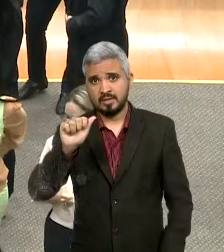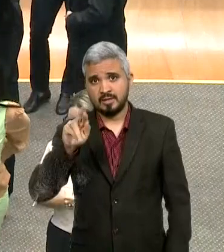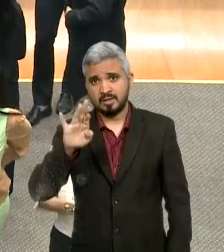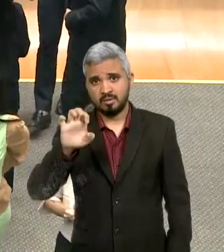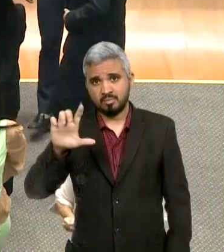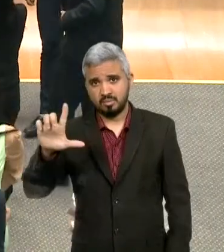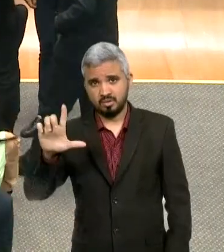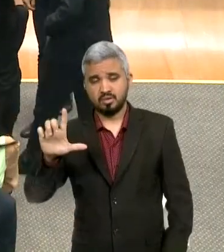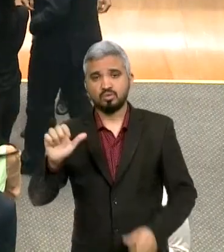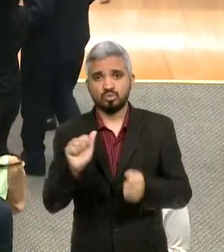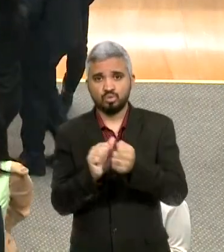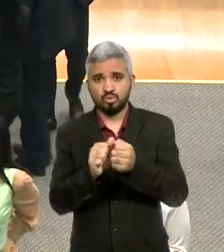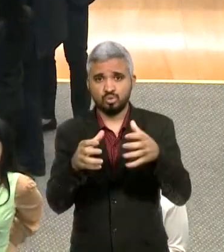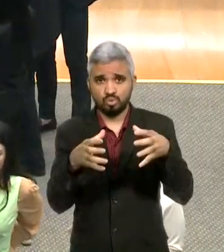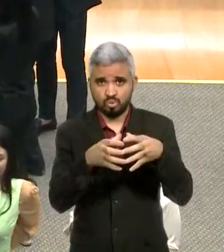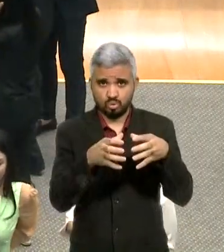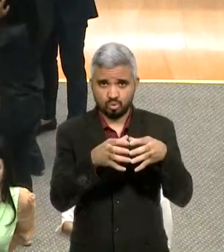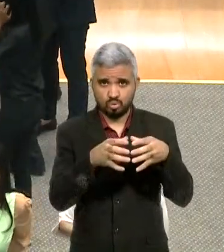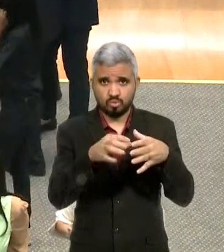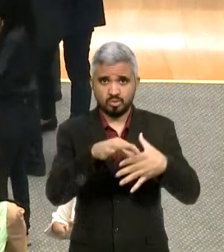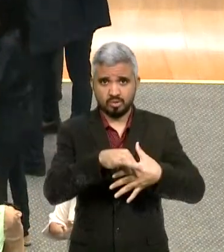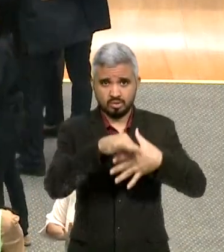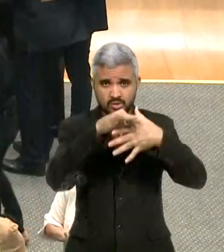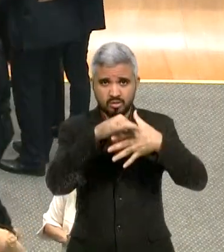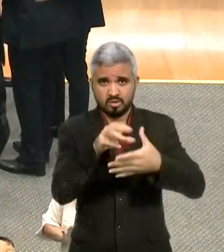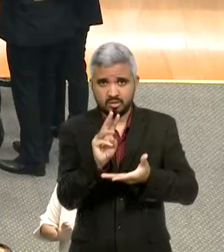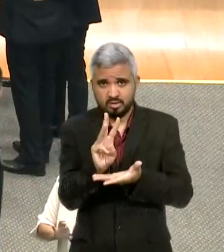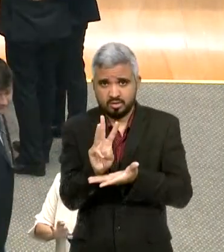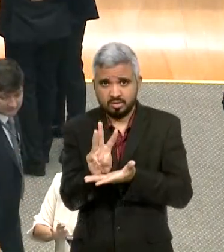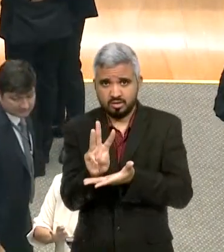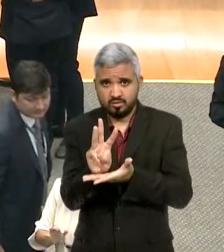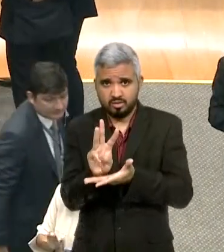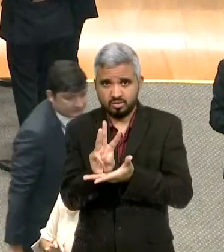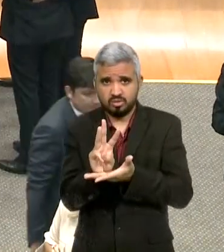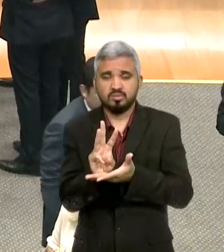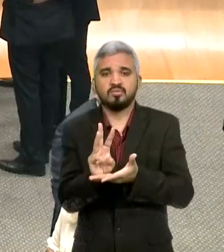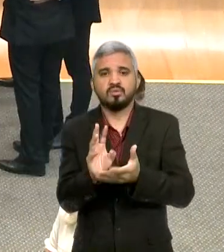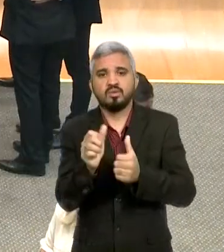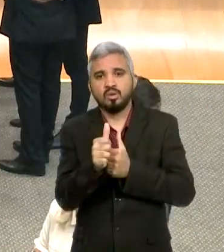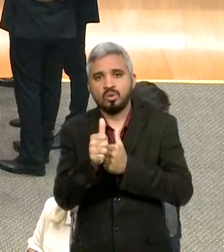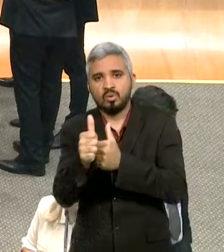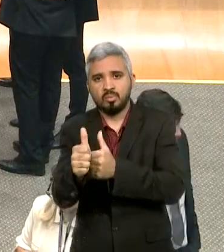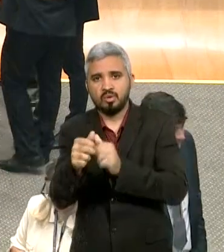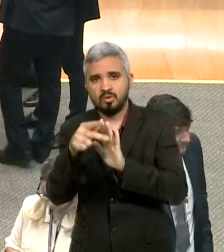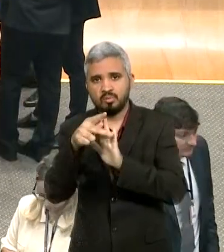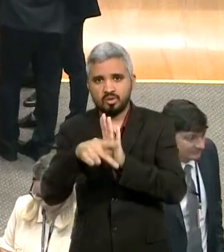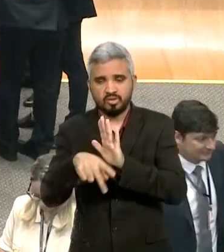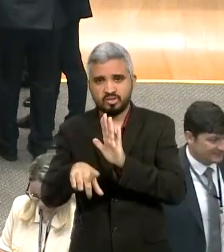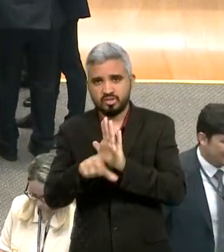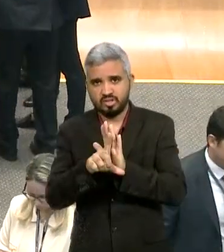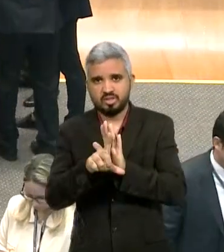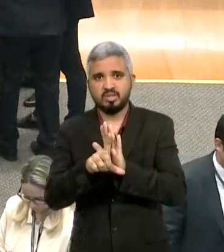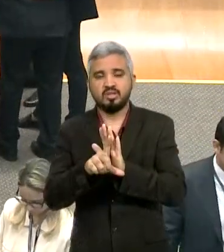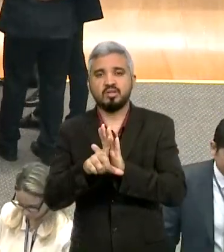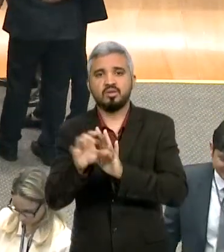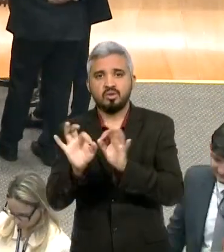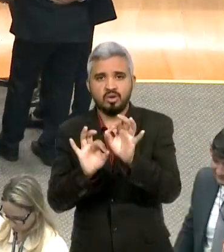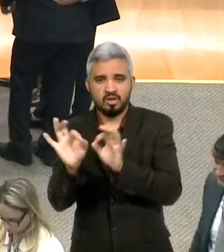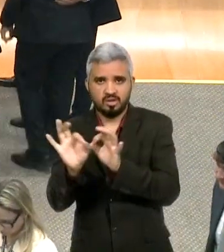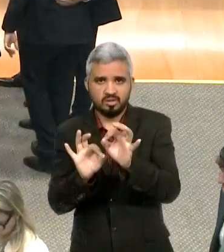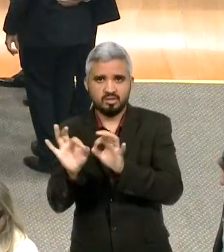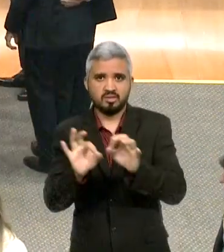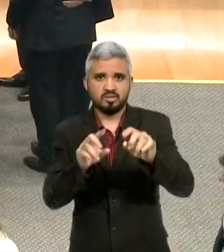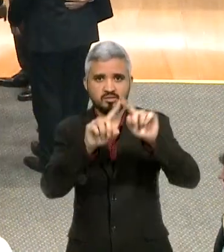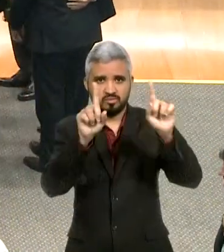equipe que compõe a liderança da Defensoria acompanhar a votação do projeto de lei complementar que reorganiza a Defensoria